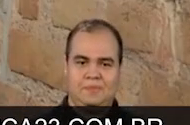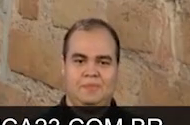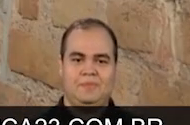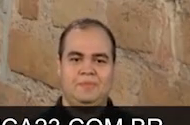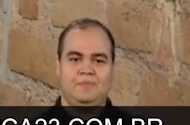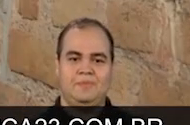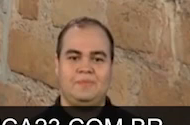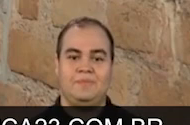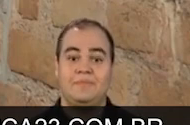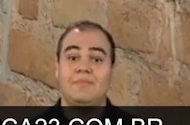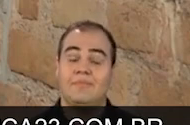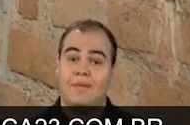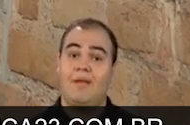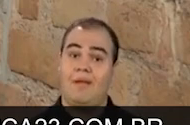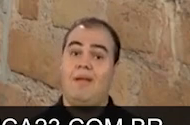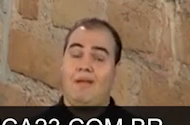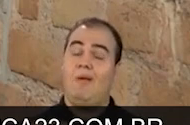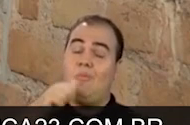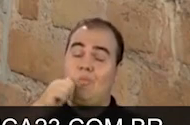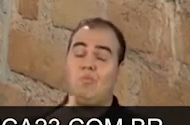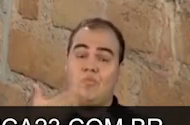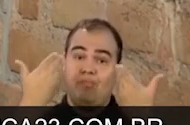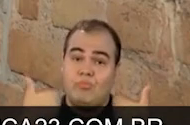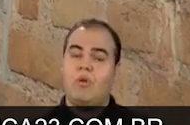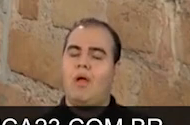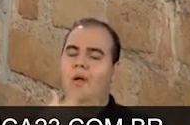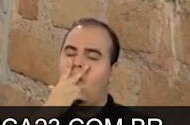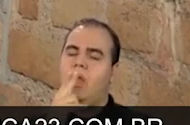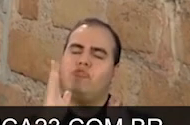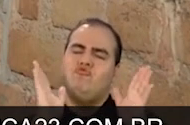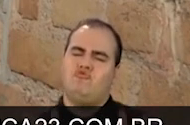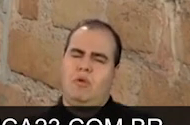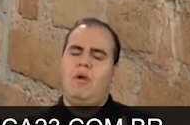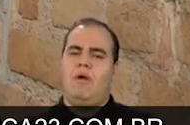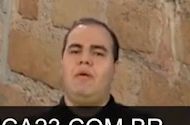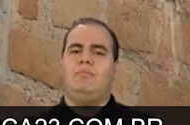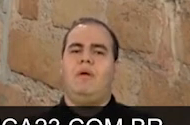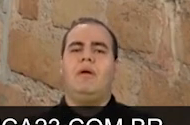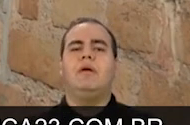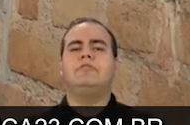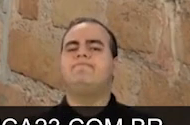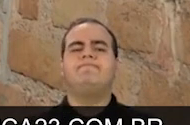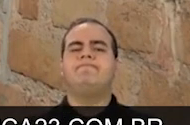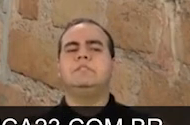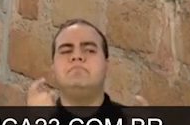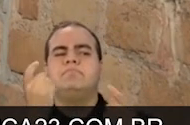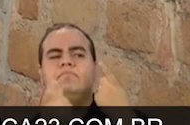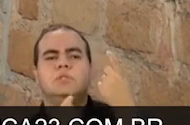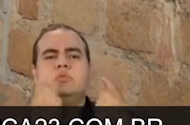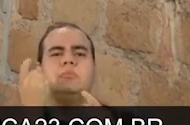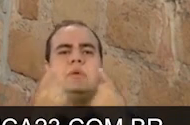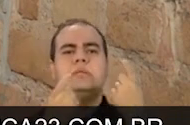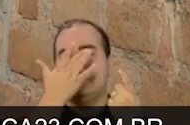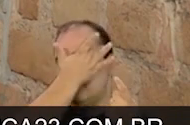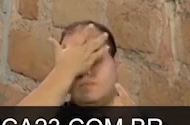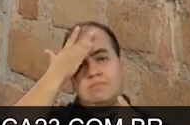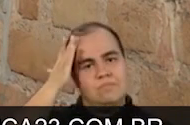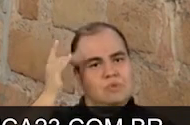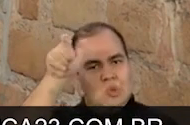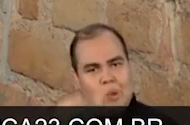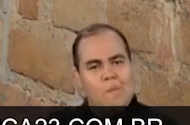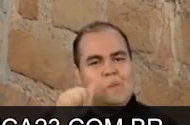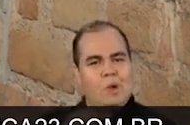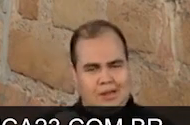ser, mesmo ser mulher, eu acho que já existe uma questão de preocupação e segurança em relação a